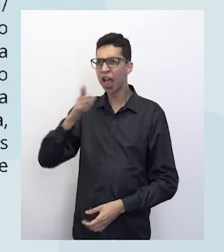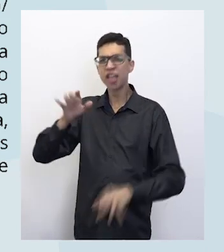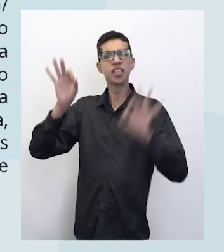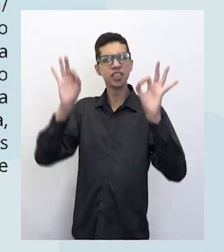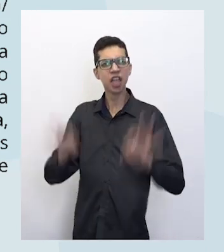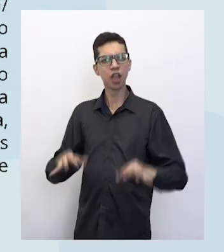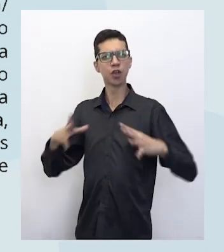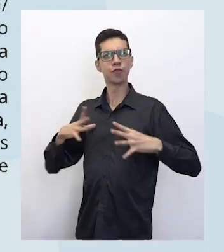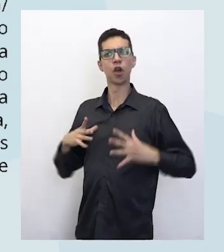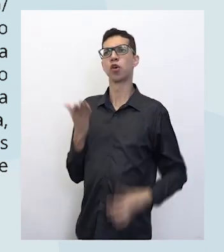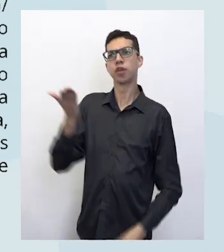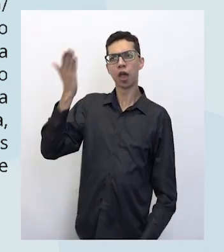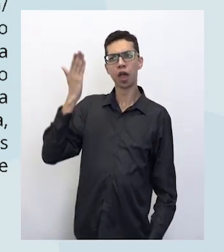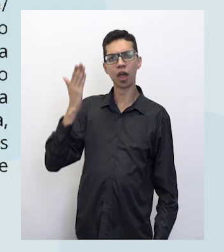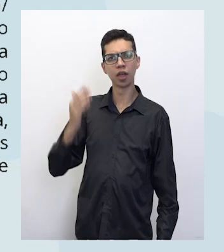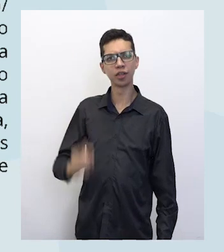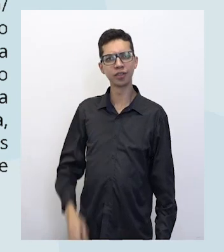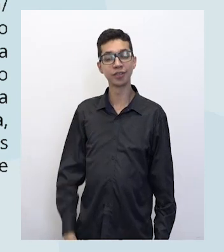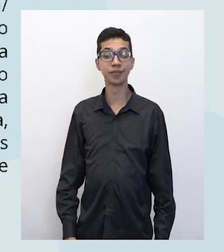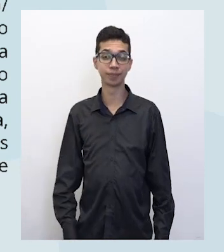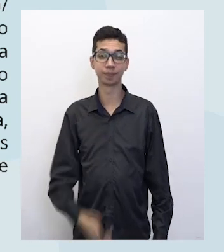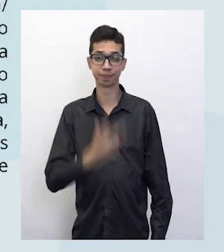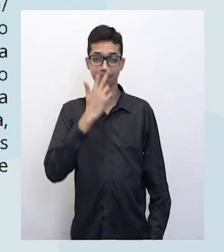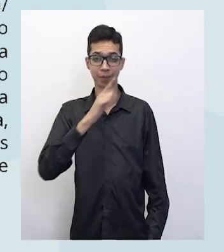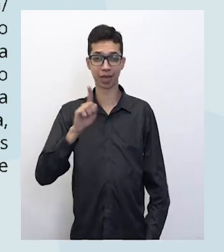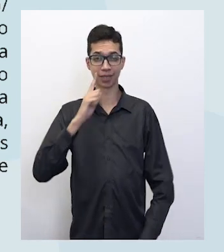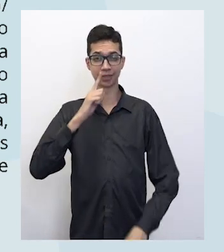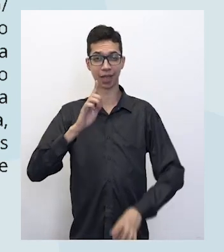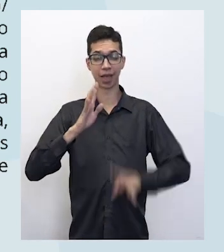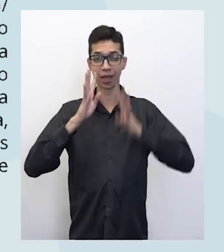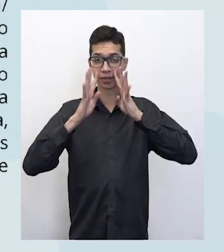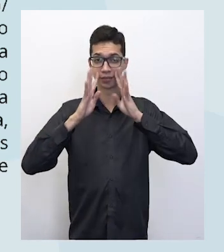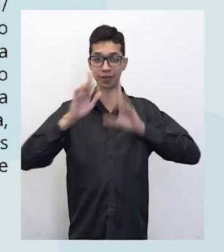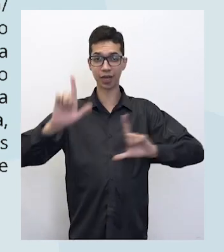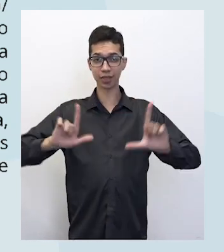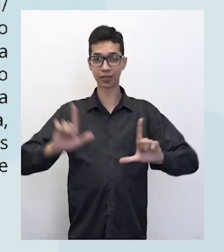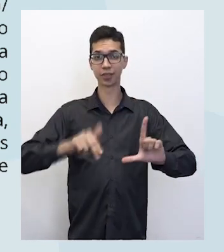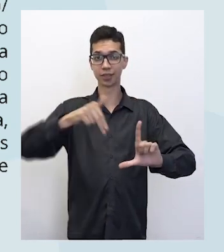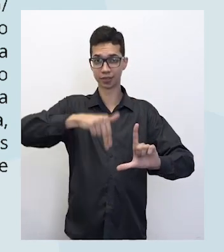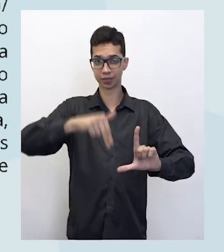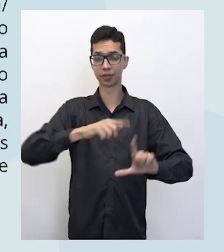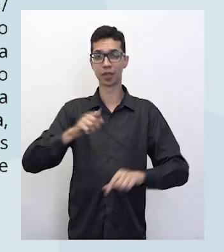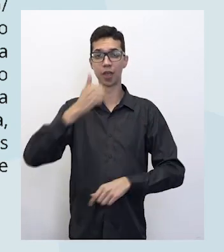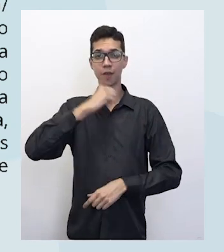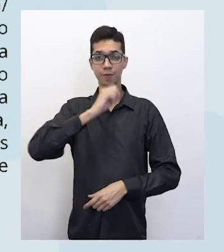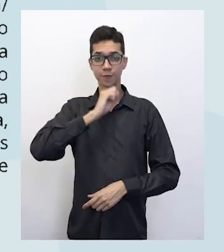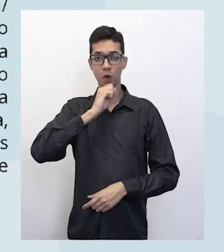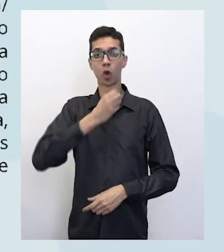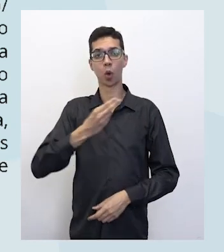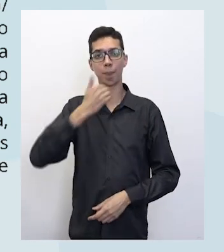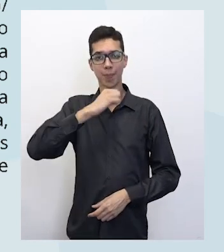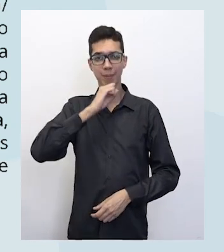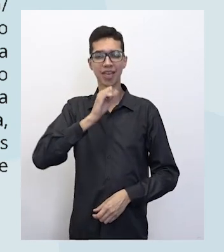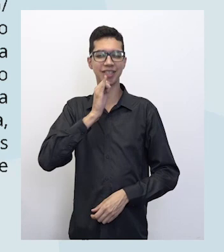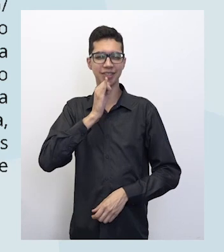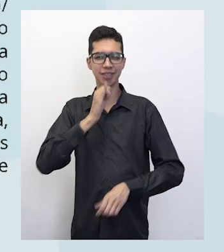seja, a impressão que a gente tem quando a gente vê uma novela assistindo com a mãe, com a avó, que elas falam com a TV, é que elas estão tão